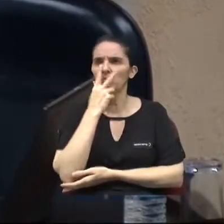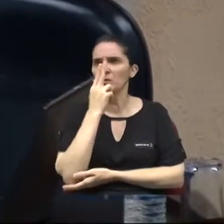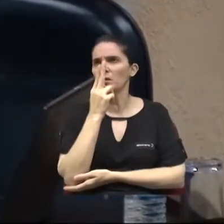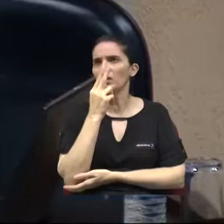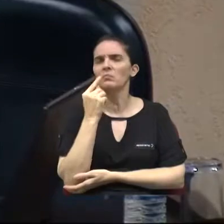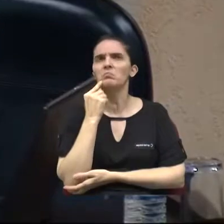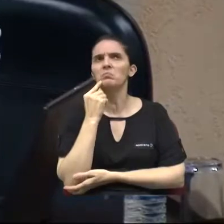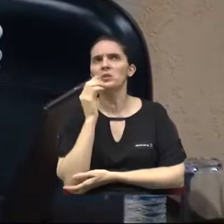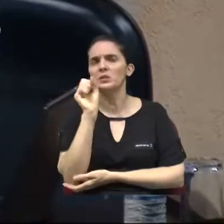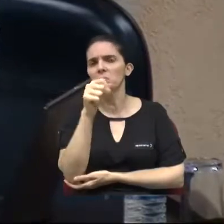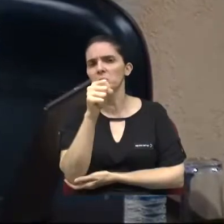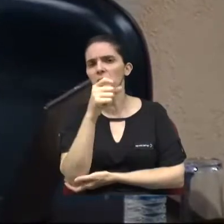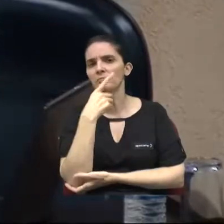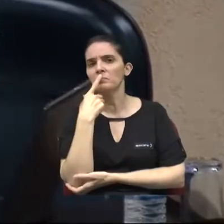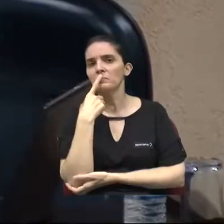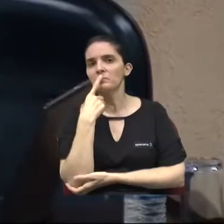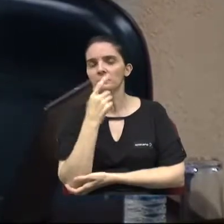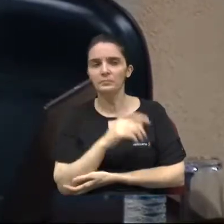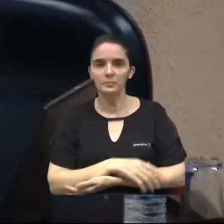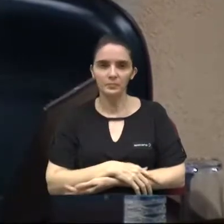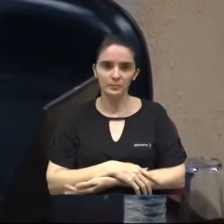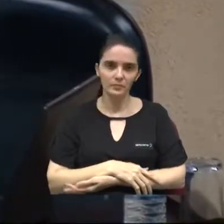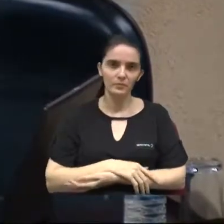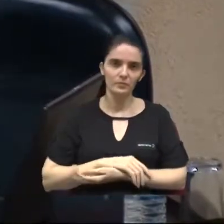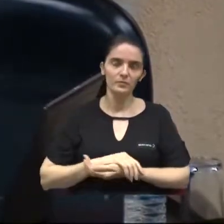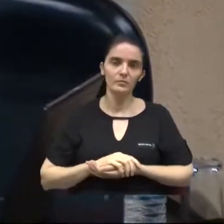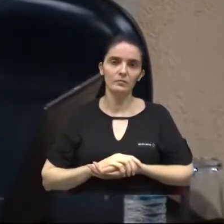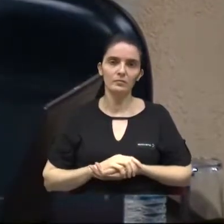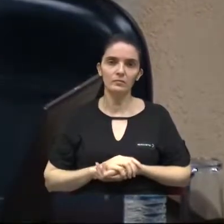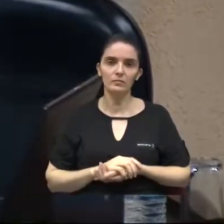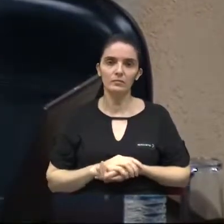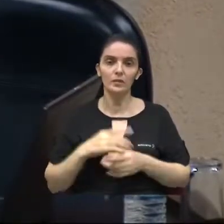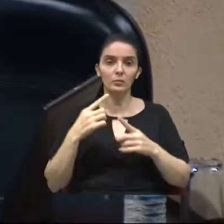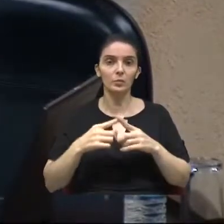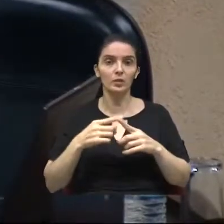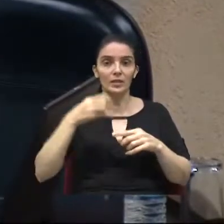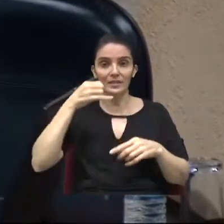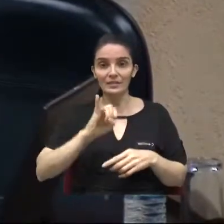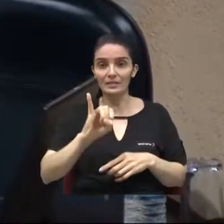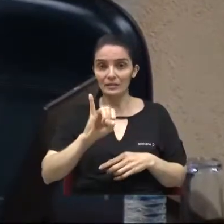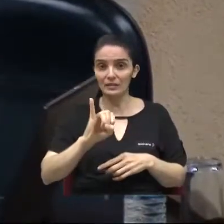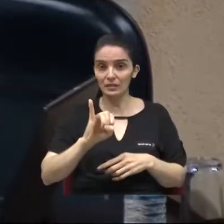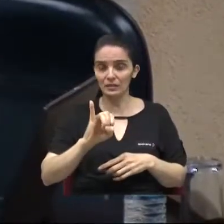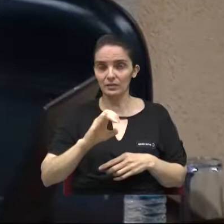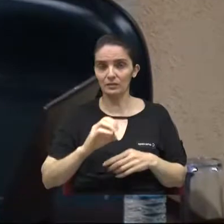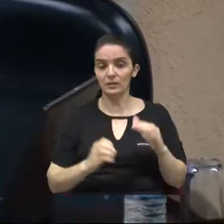estava. Para que, tendo lucro, né,